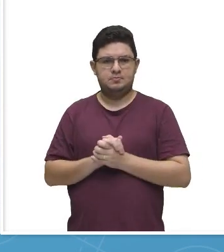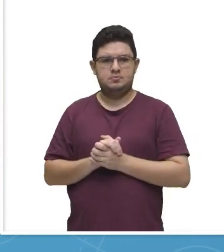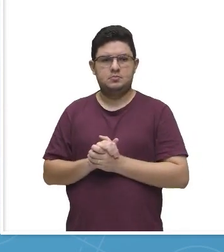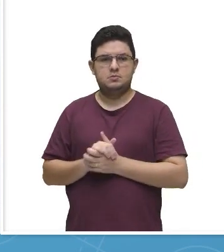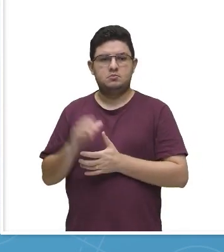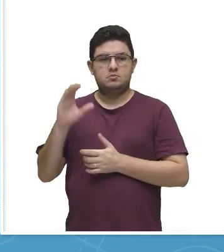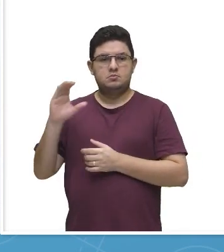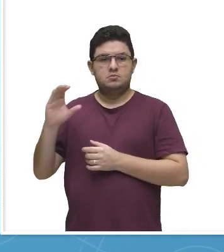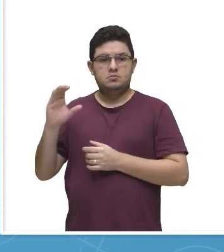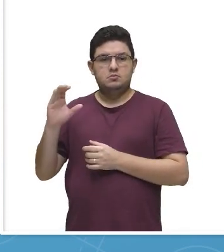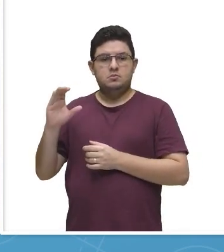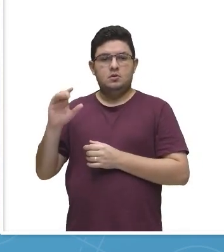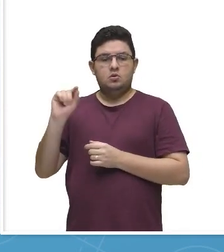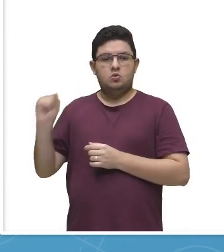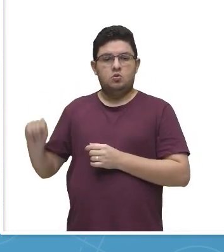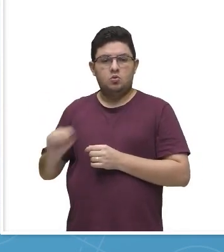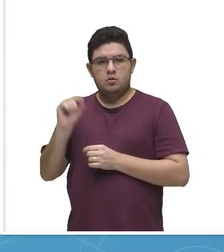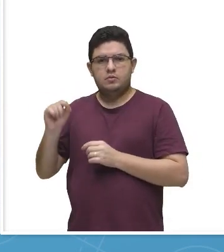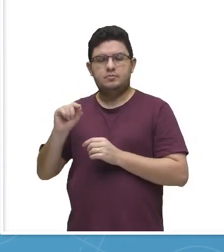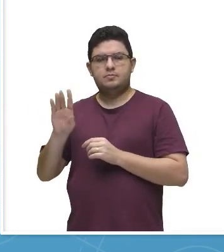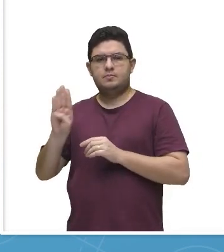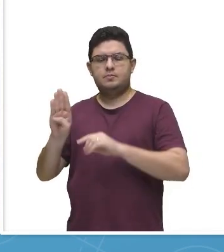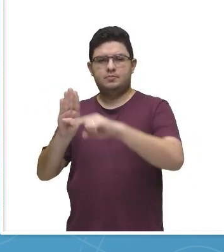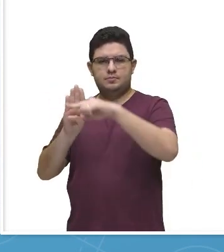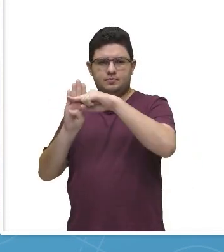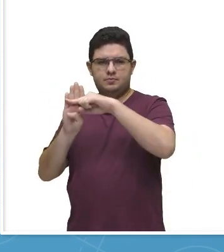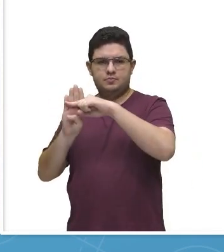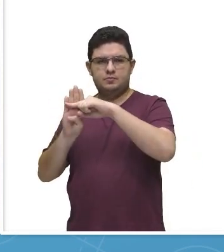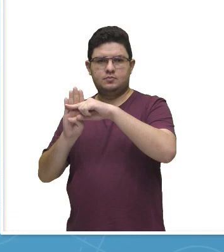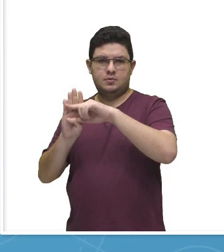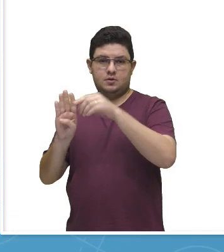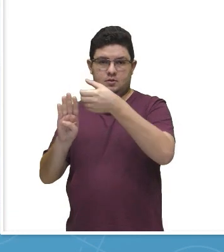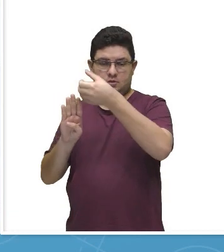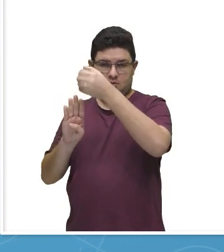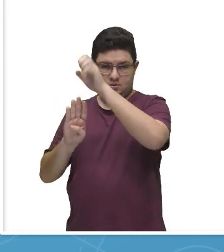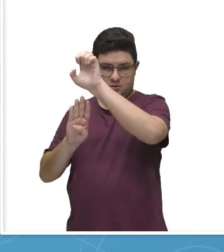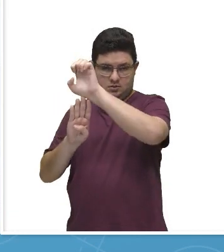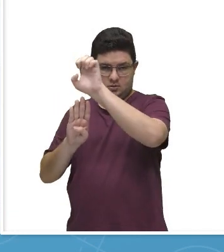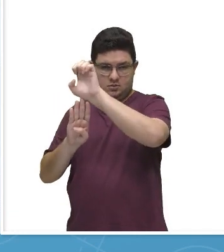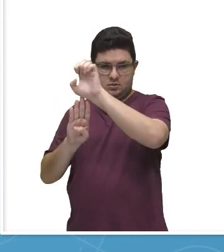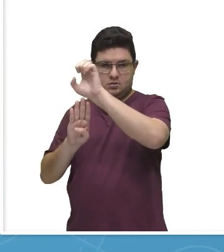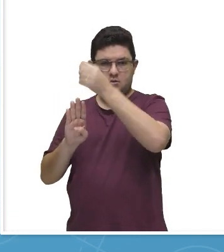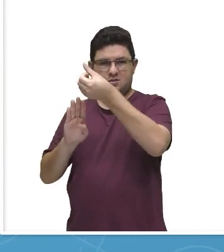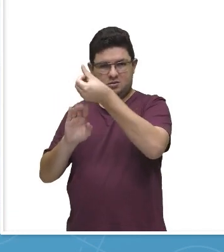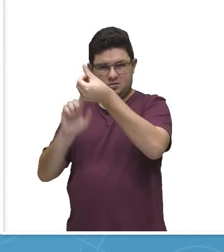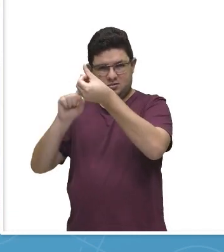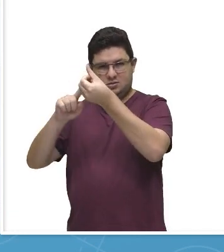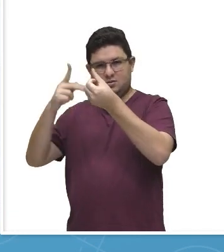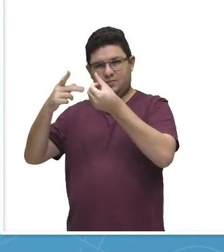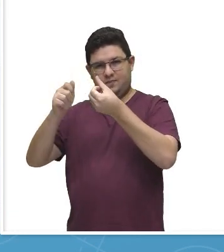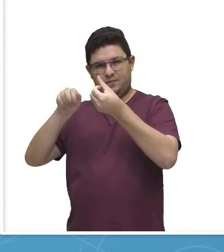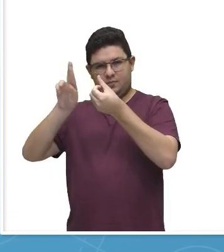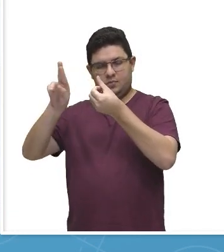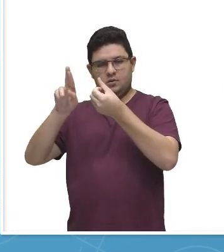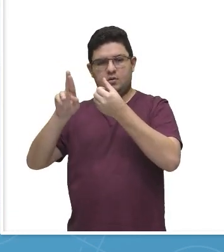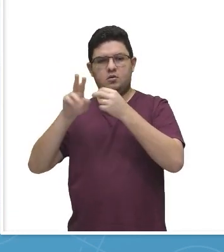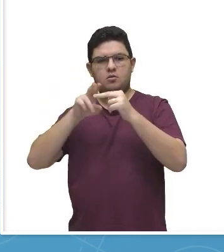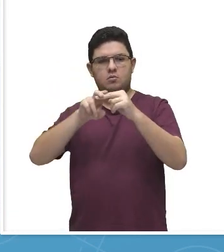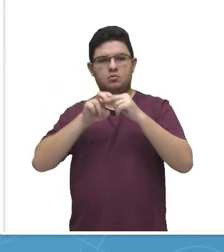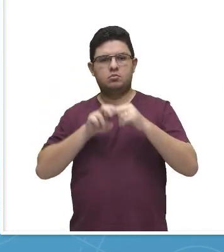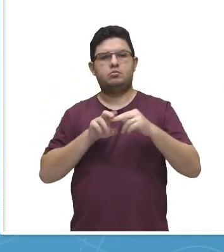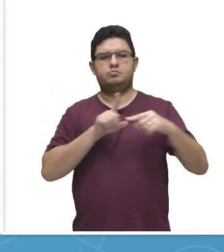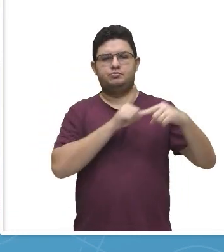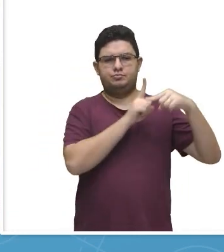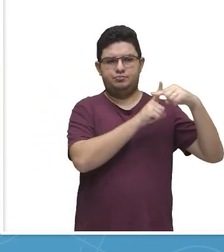ser positiva. Então, multiplicando os fatores, nós vamos ter 3, menos